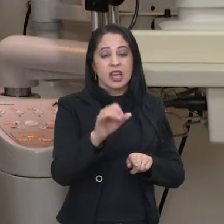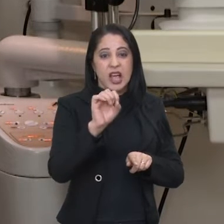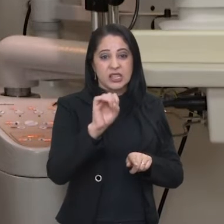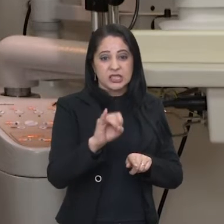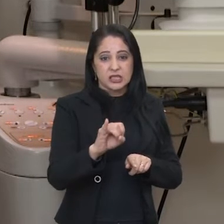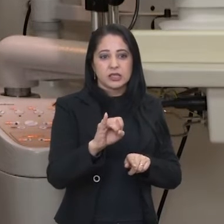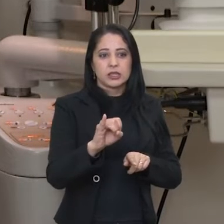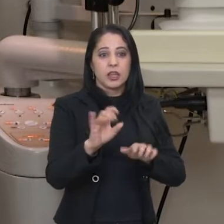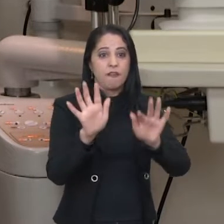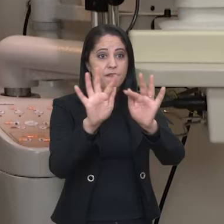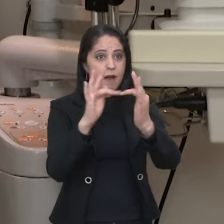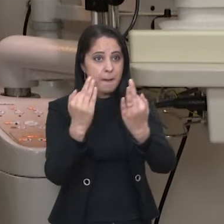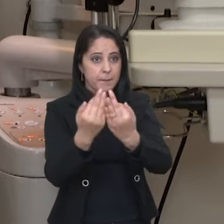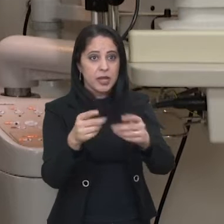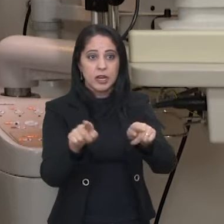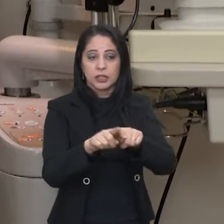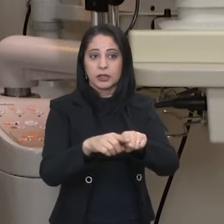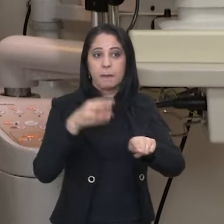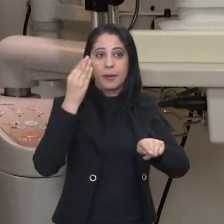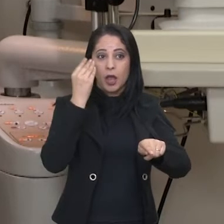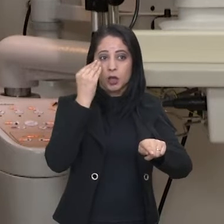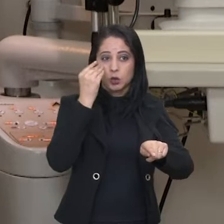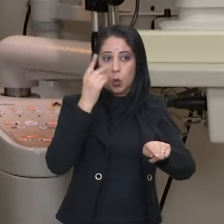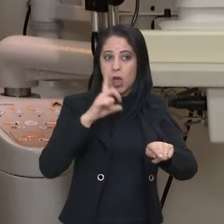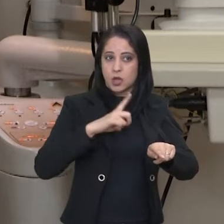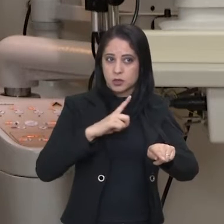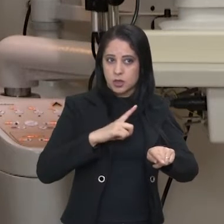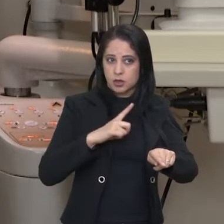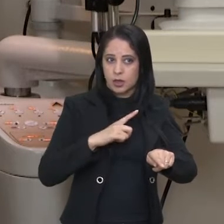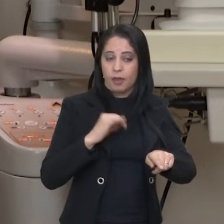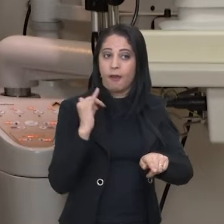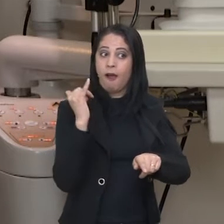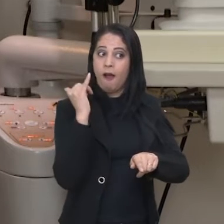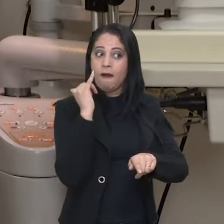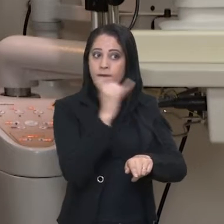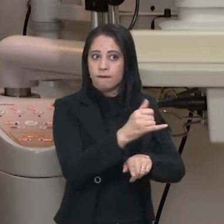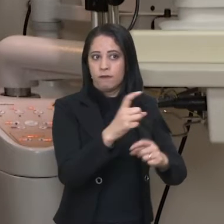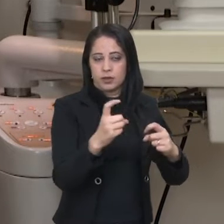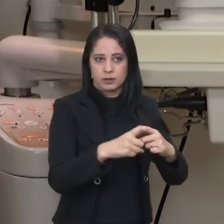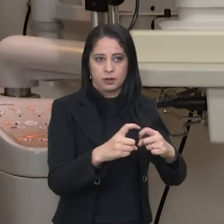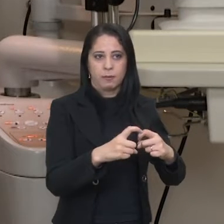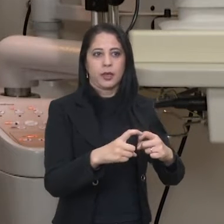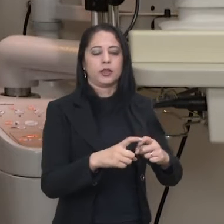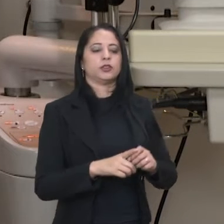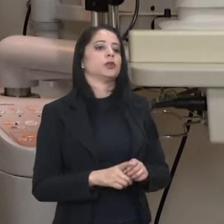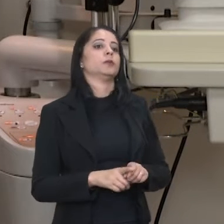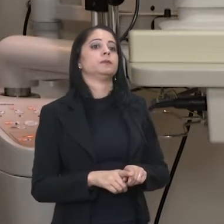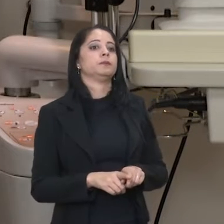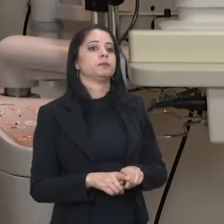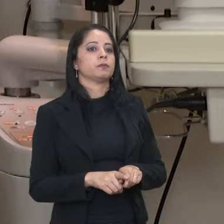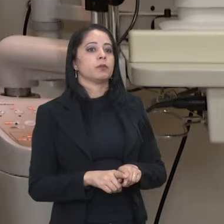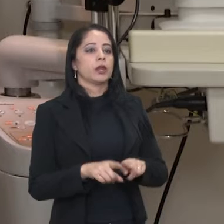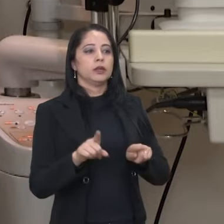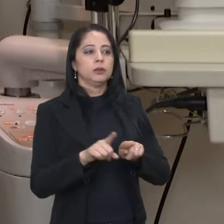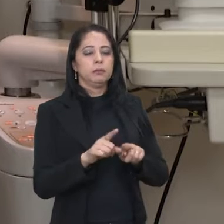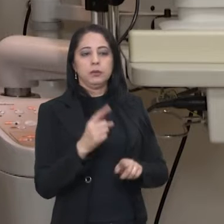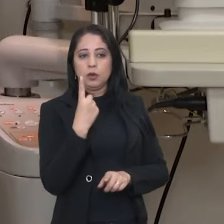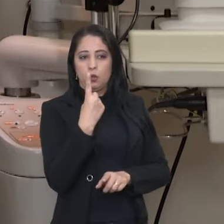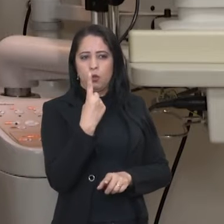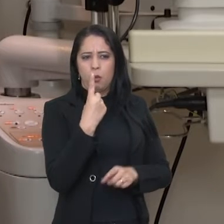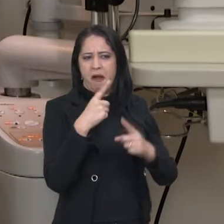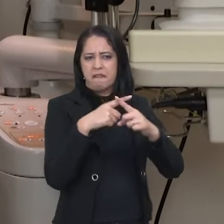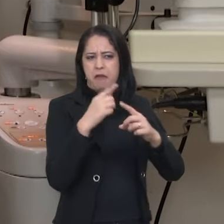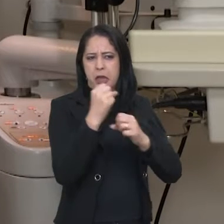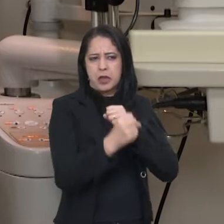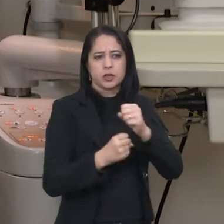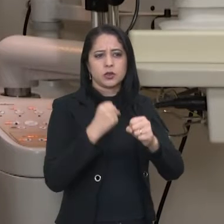reportar se existe parentes, alguém da família portador de glaucoma para o médico. E está sempre, pelo